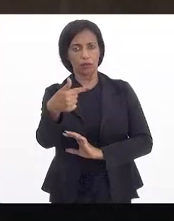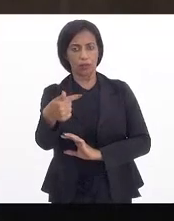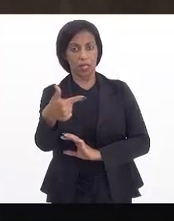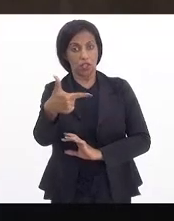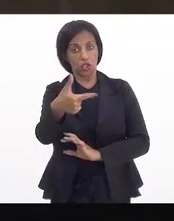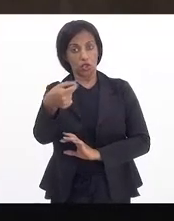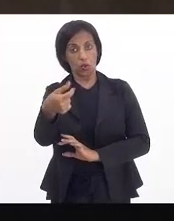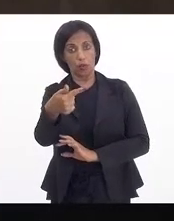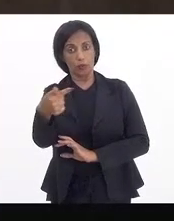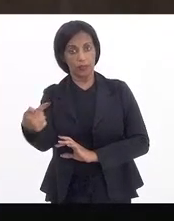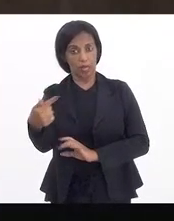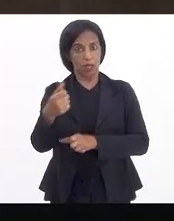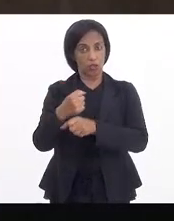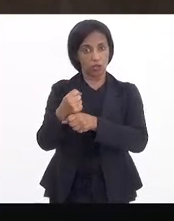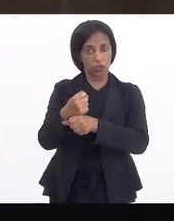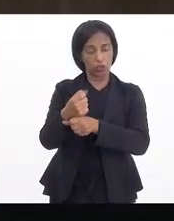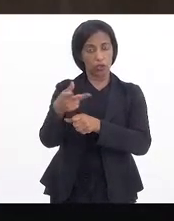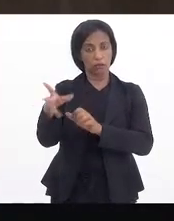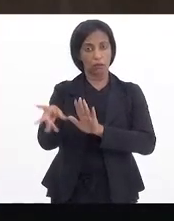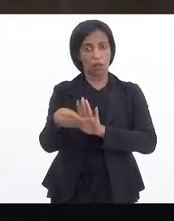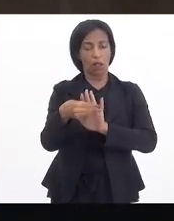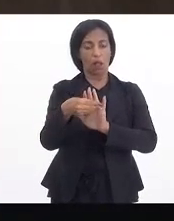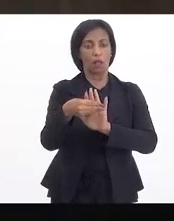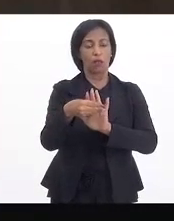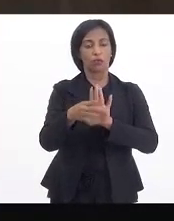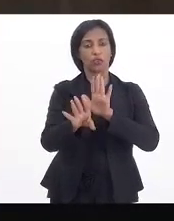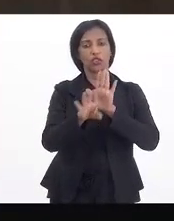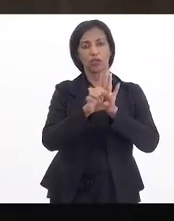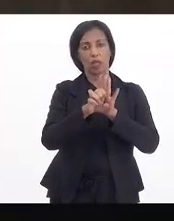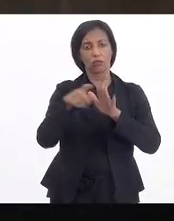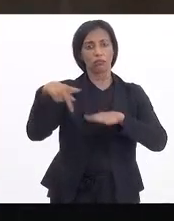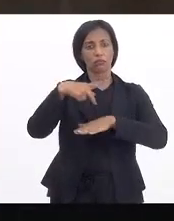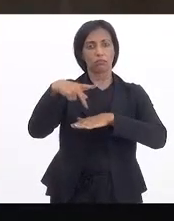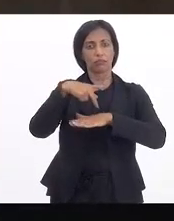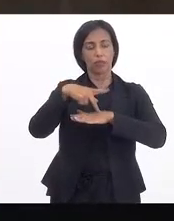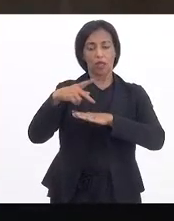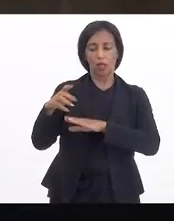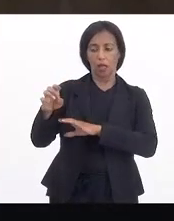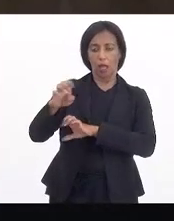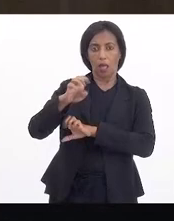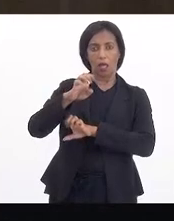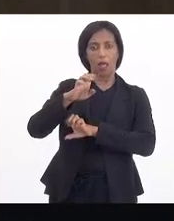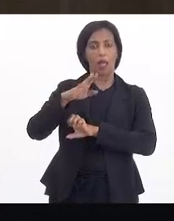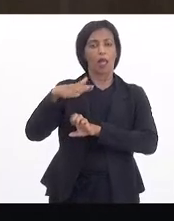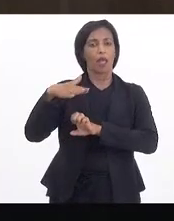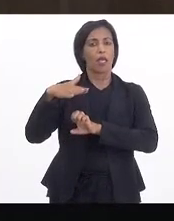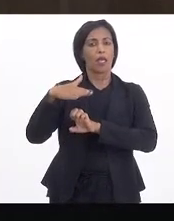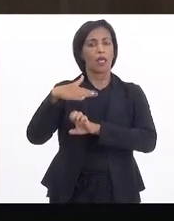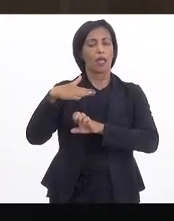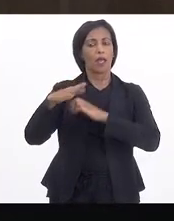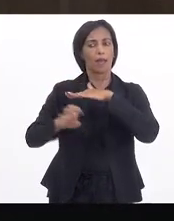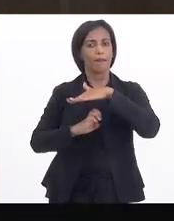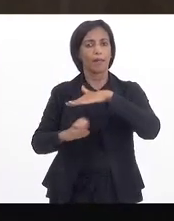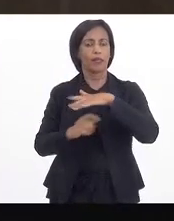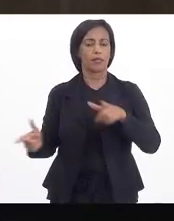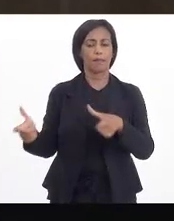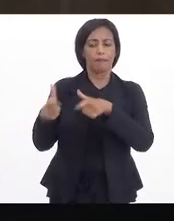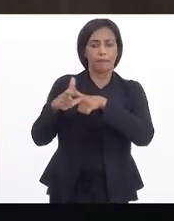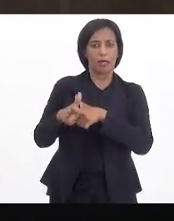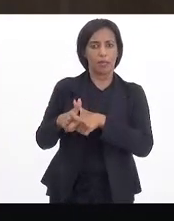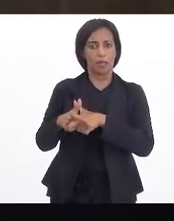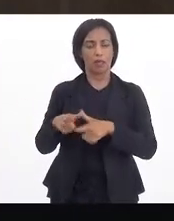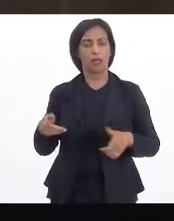2007 que dispõe sobre a aplicação do estatuto Nacional da microempresa e da empresa de pequeno porte